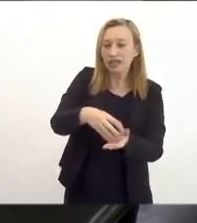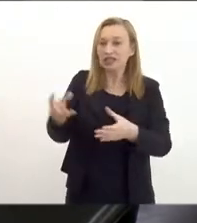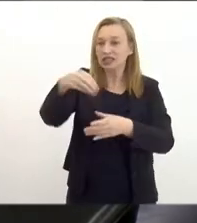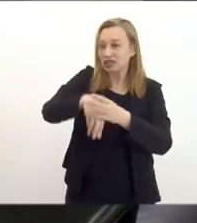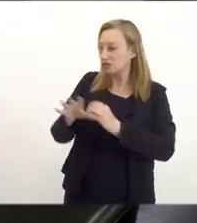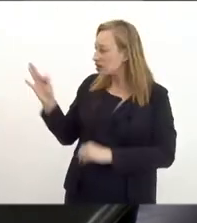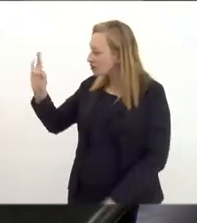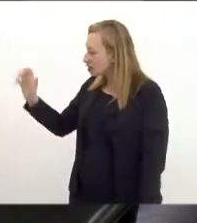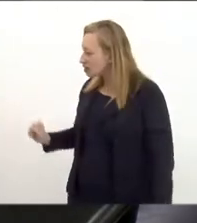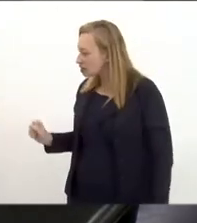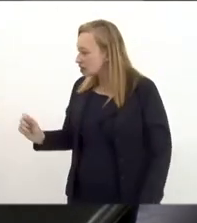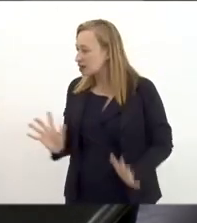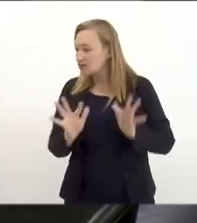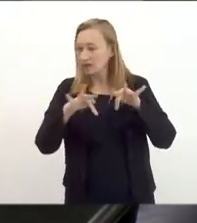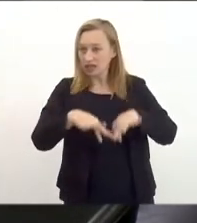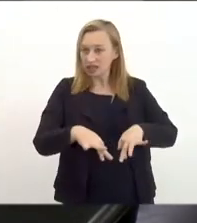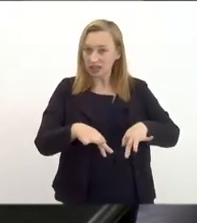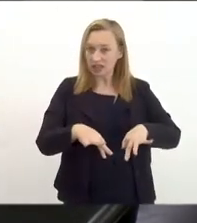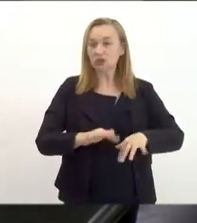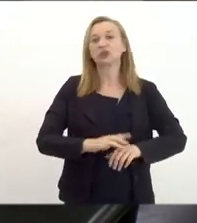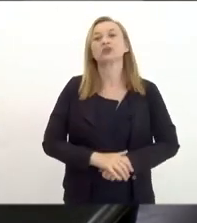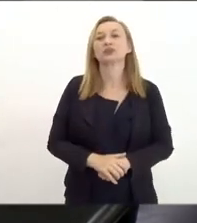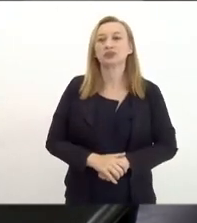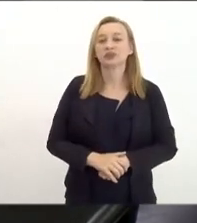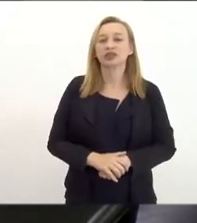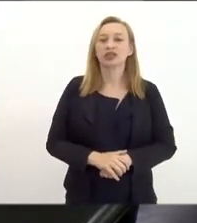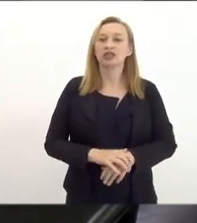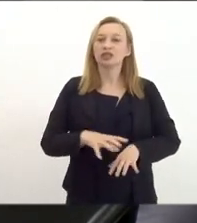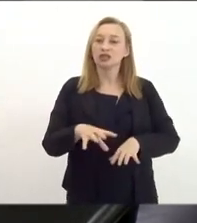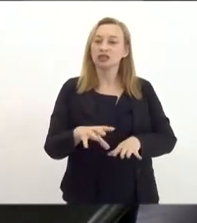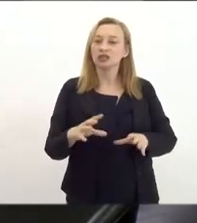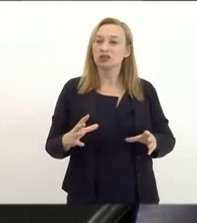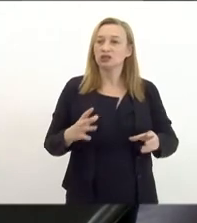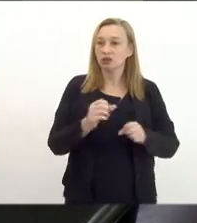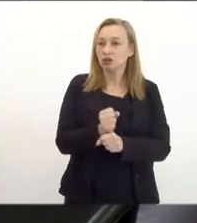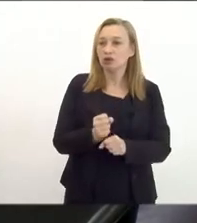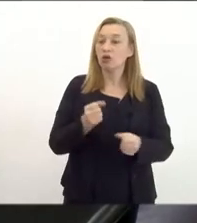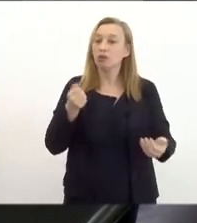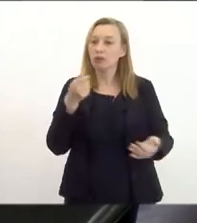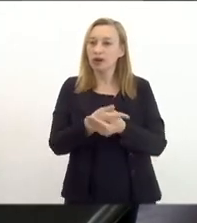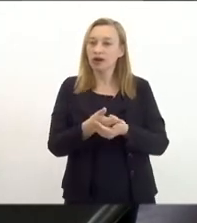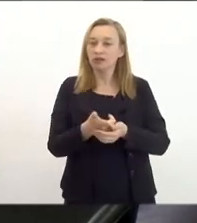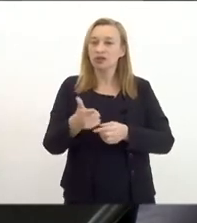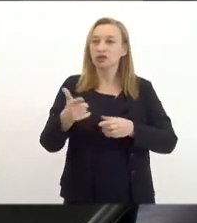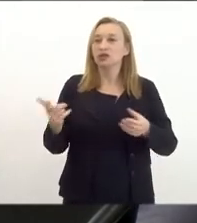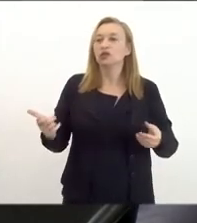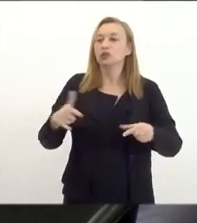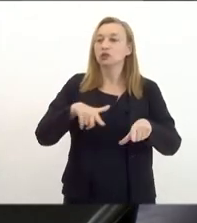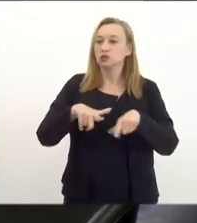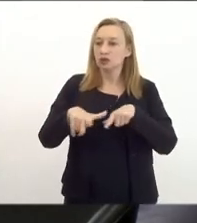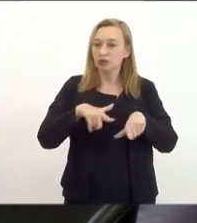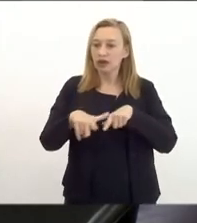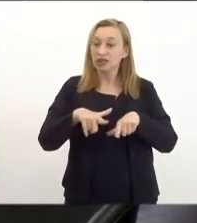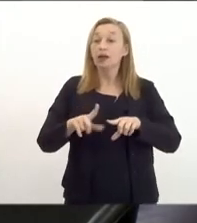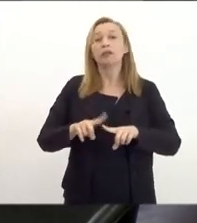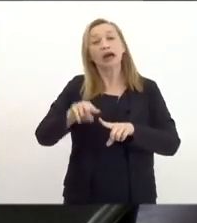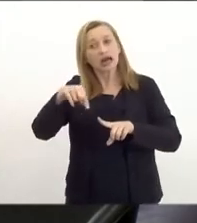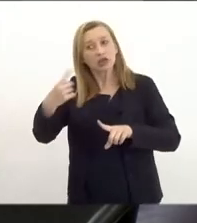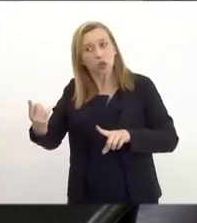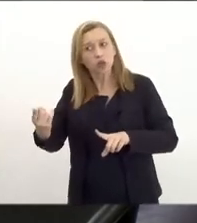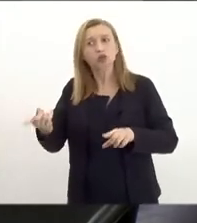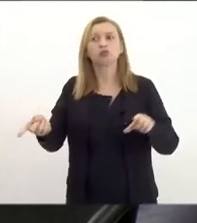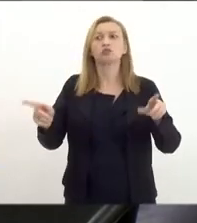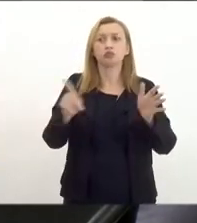da fazenda que tá terminando de equacionar o pagamento das ações trabalhistas mas a gente também tem um outro